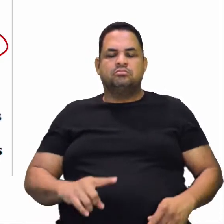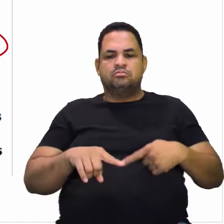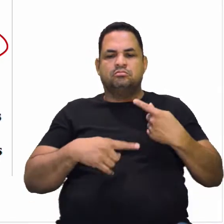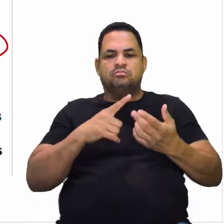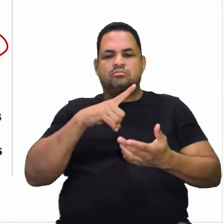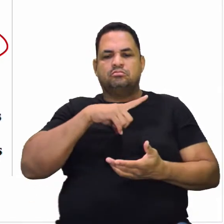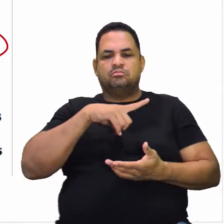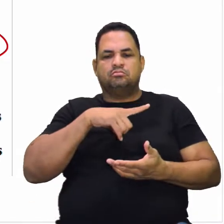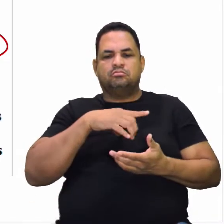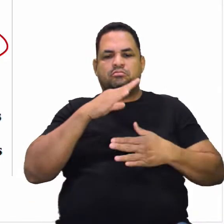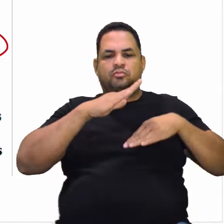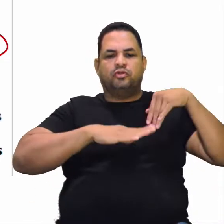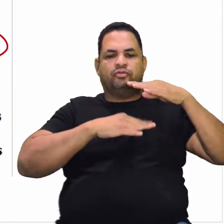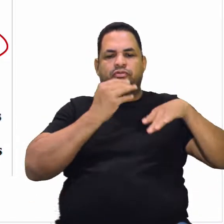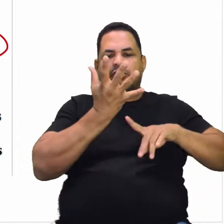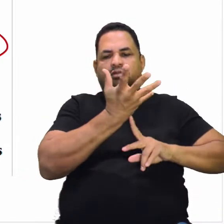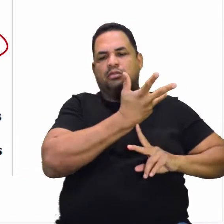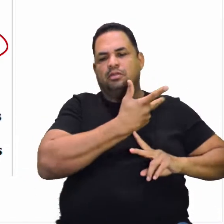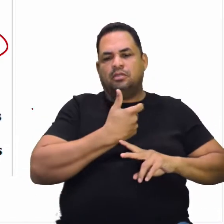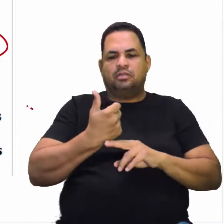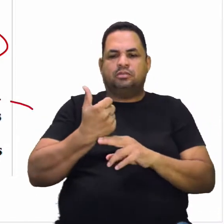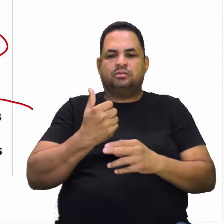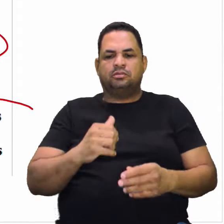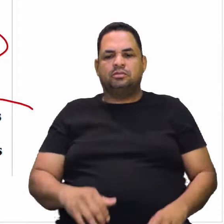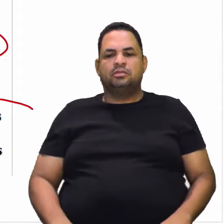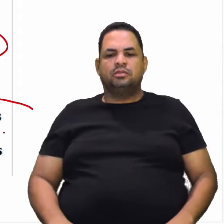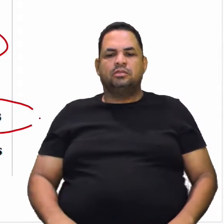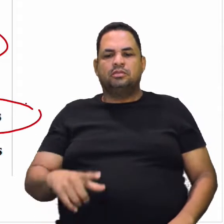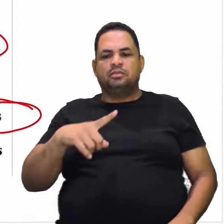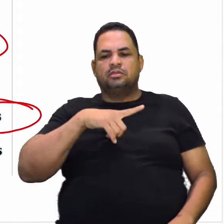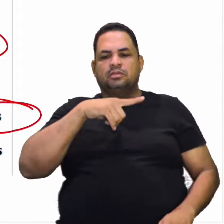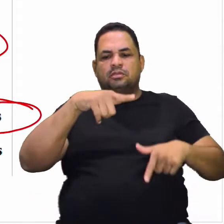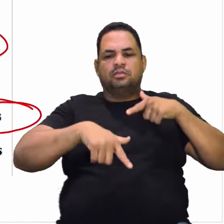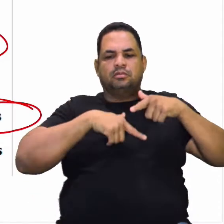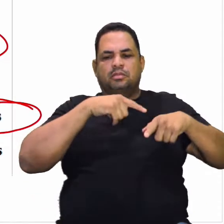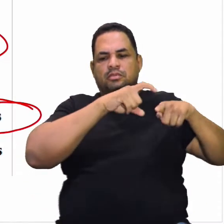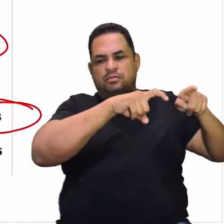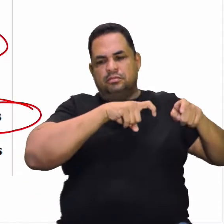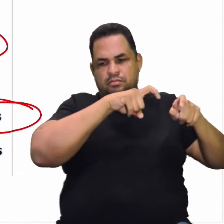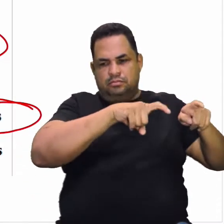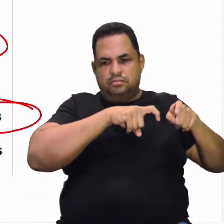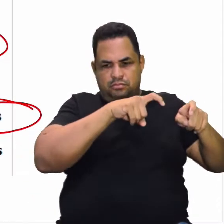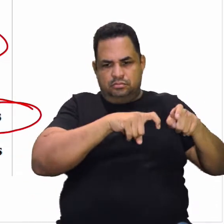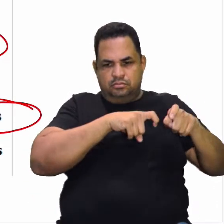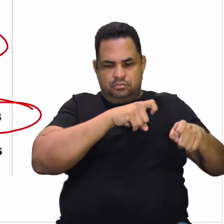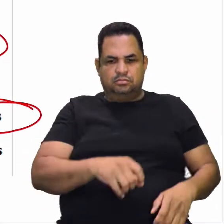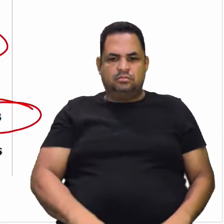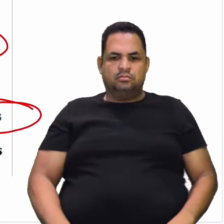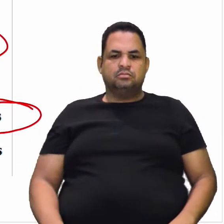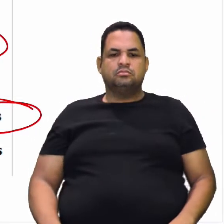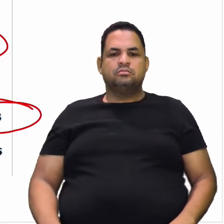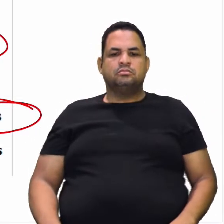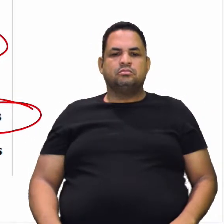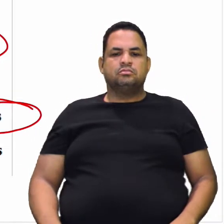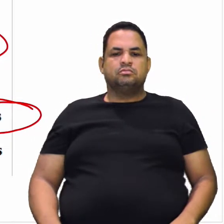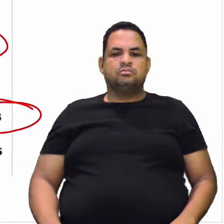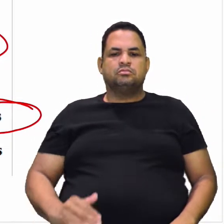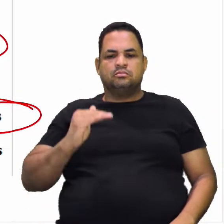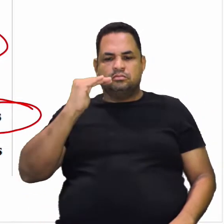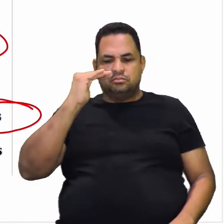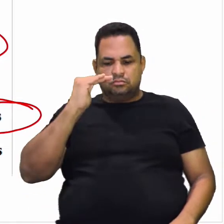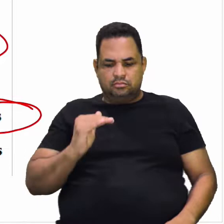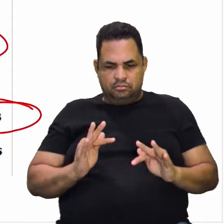os artesãos. Dos artesãos nós tínhamos os camponeses que trabalhavam no campo. E por